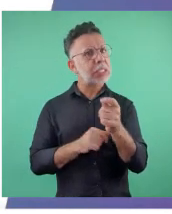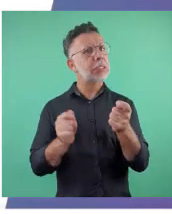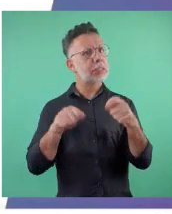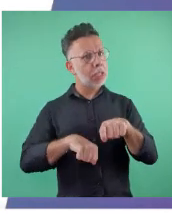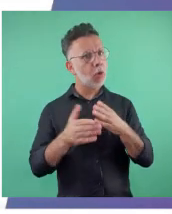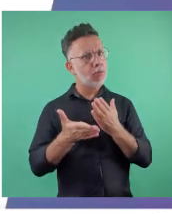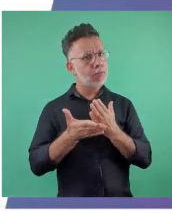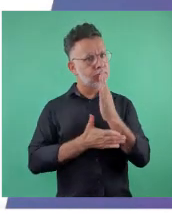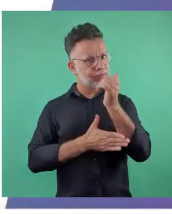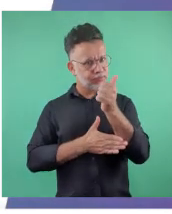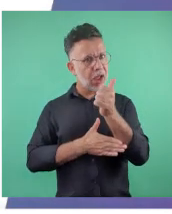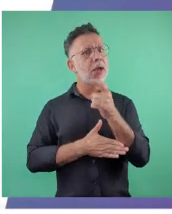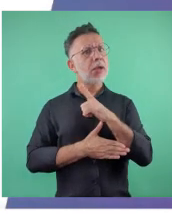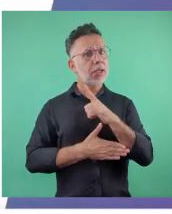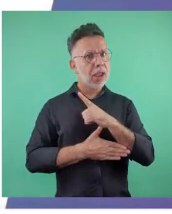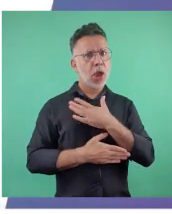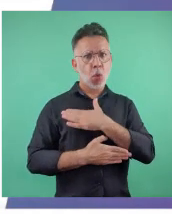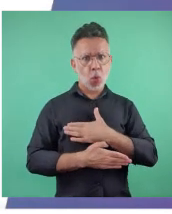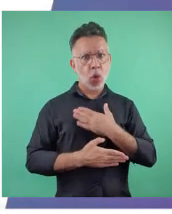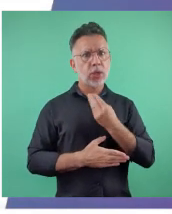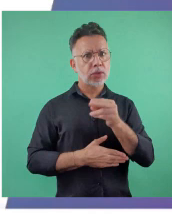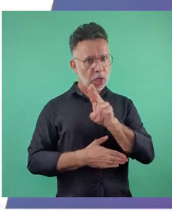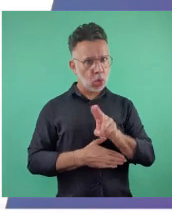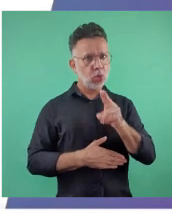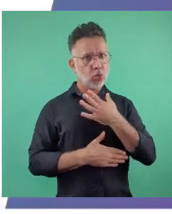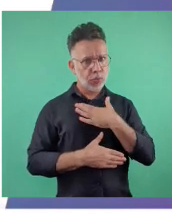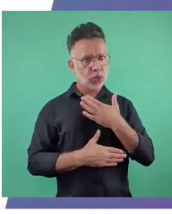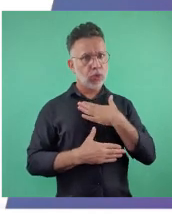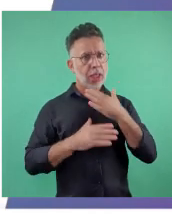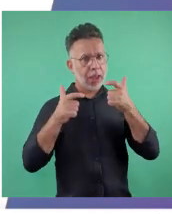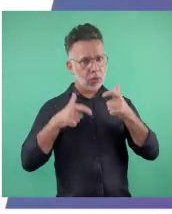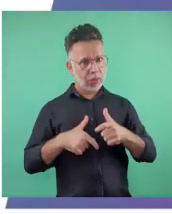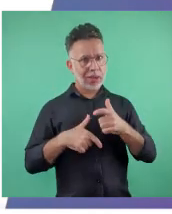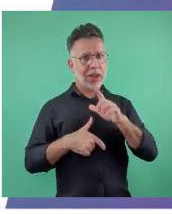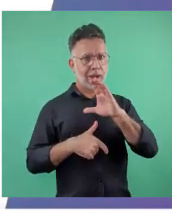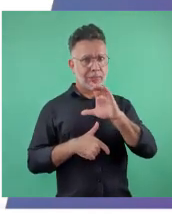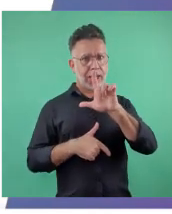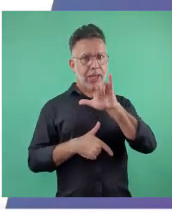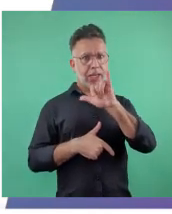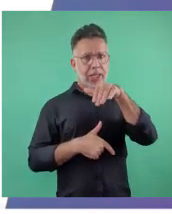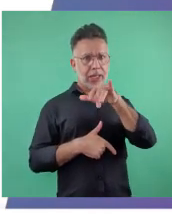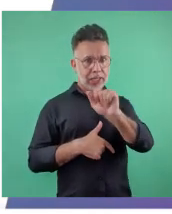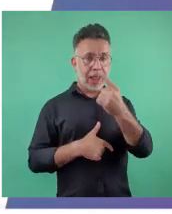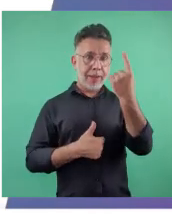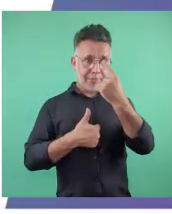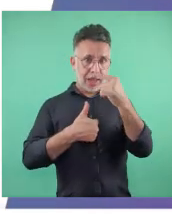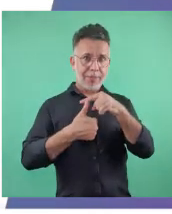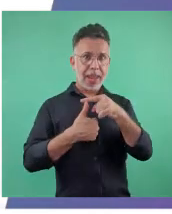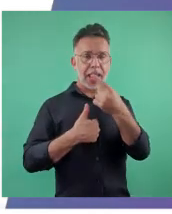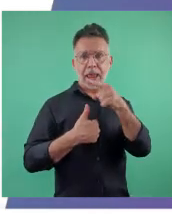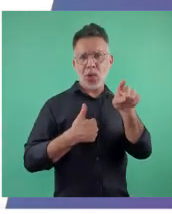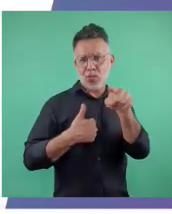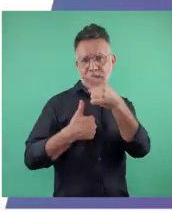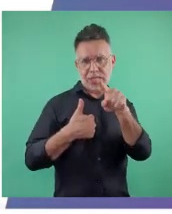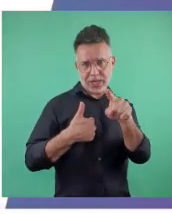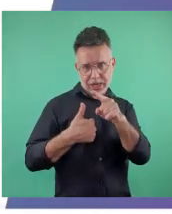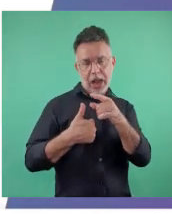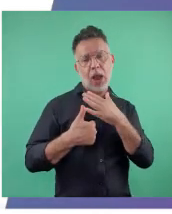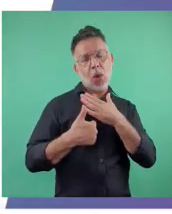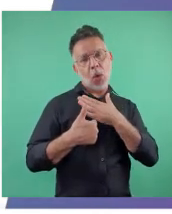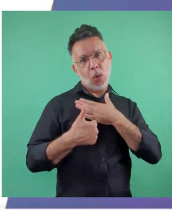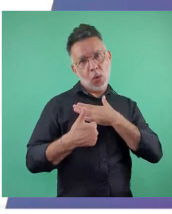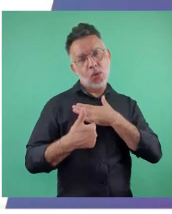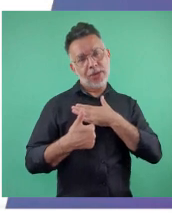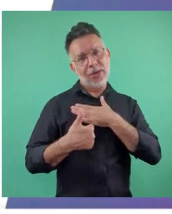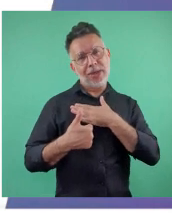que são validadas, testadas cientificamente e que eu gosto muito e que eu utilizo na minha prática clínica. A